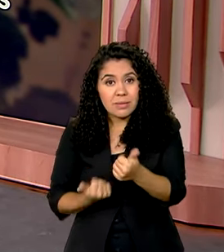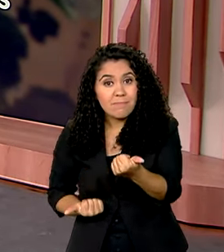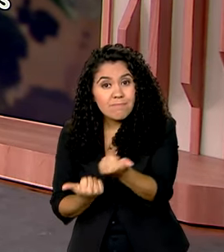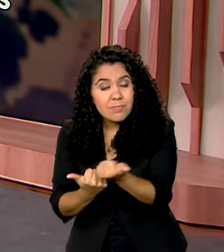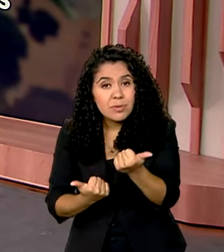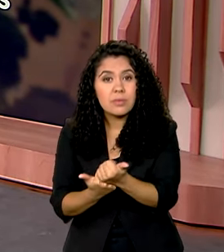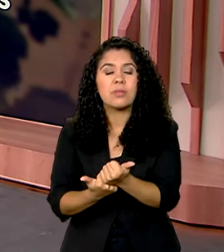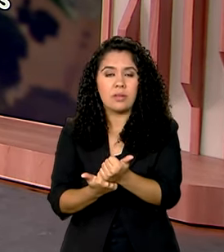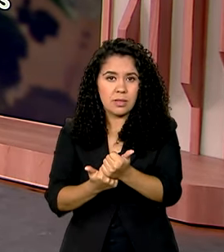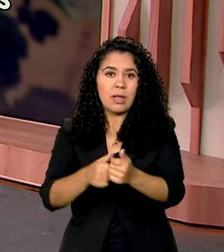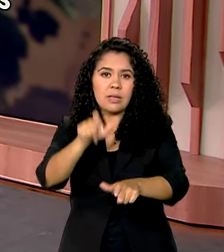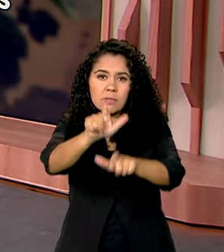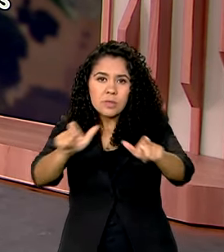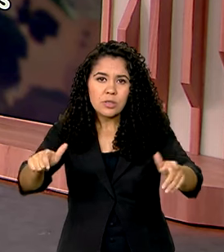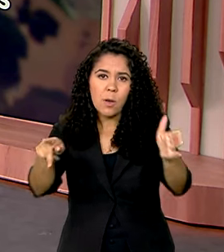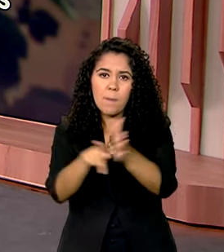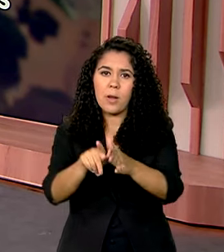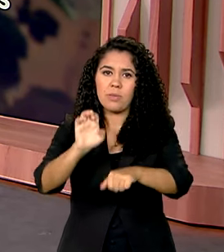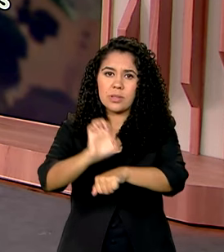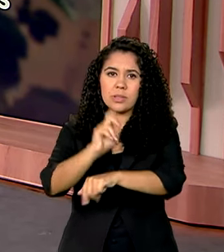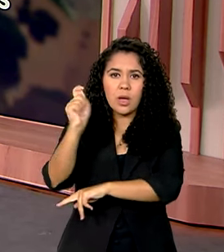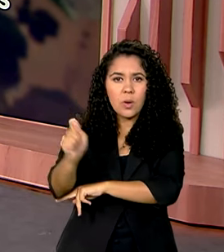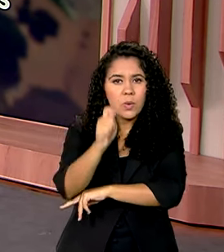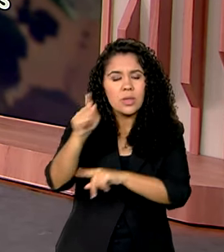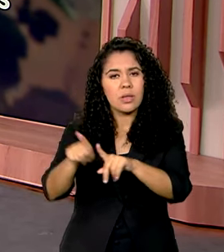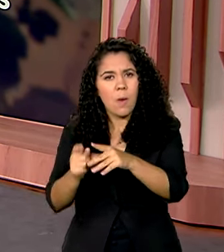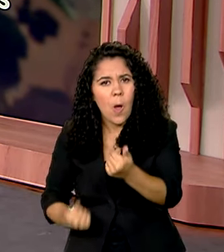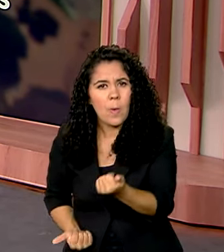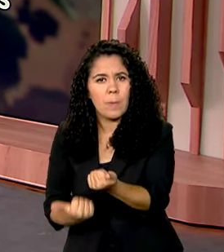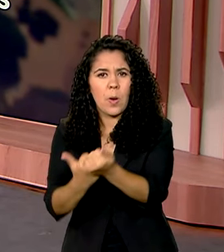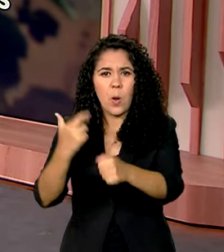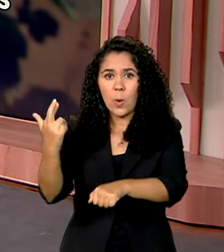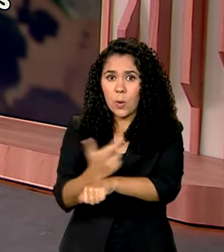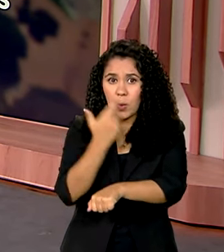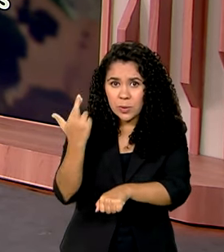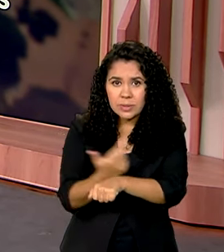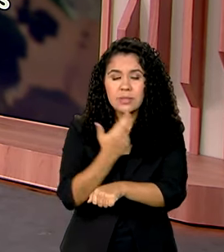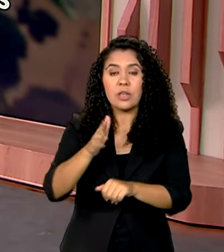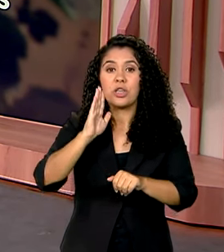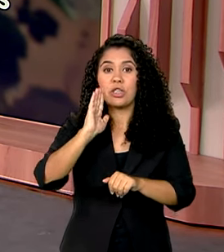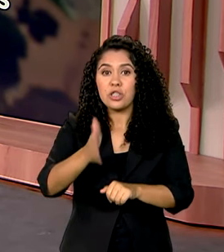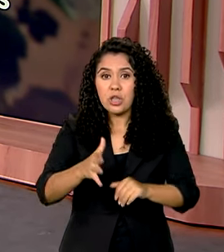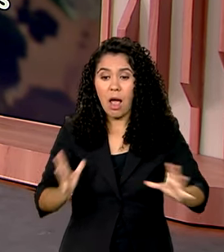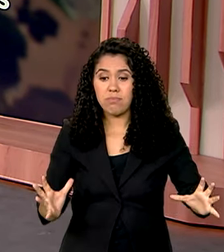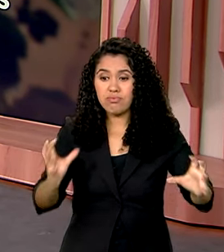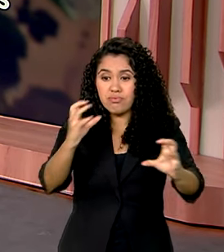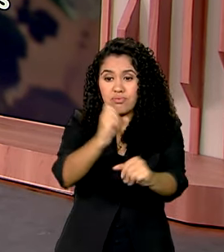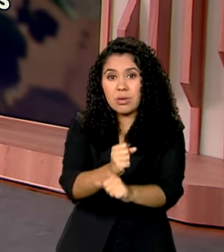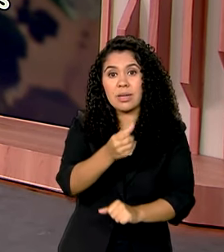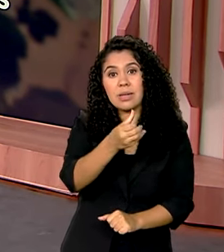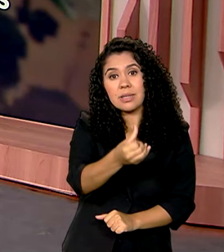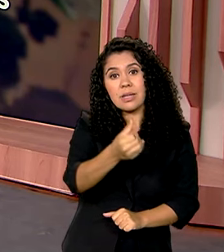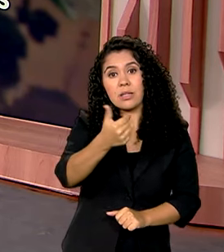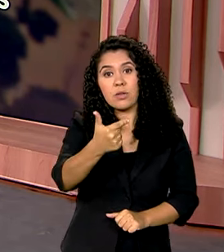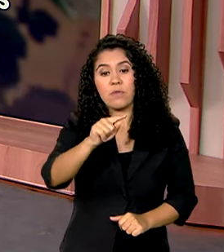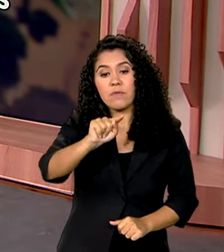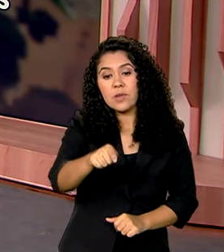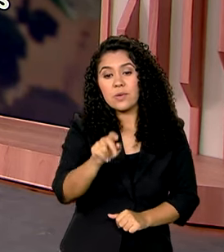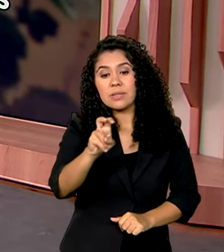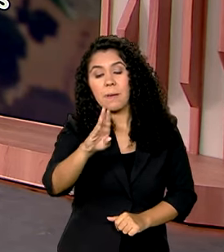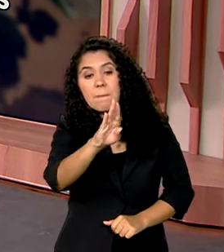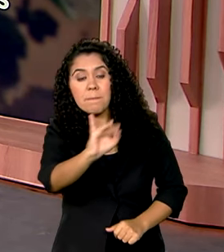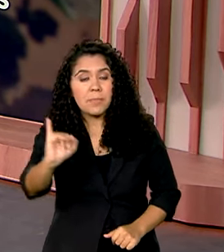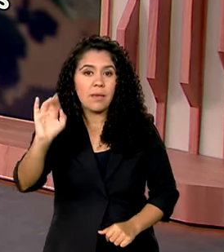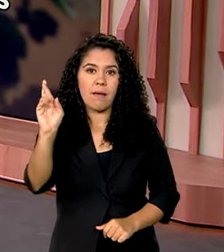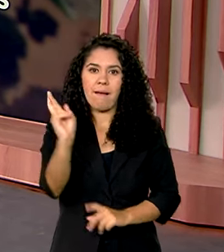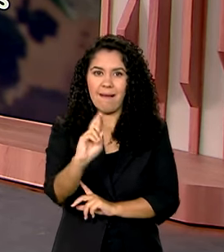às vítimas das enchentes e o apoio à reconstrução do Rio Grande do Sul já mobilizaram 62 bilhões e